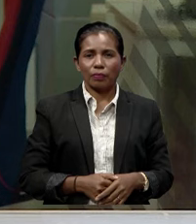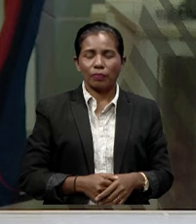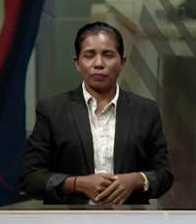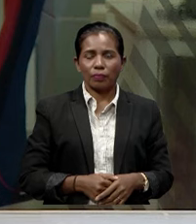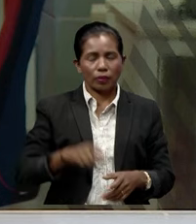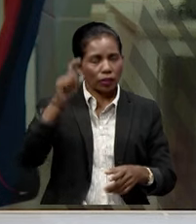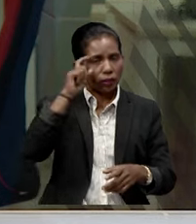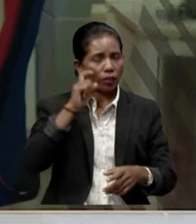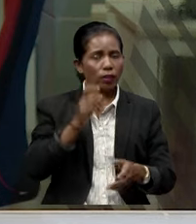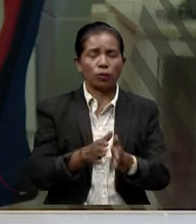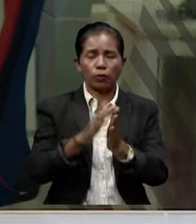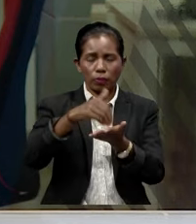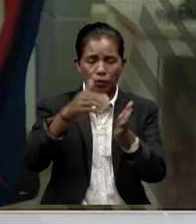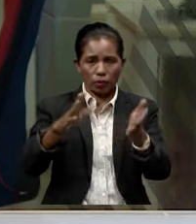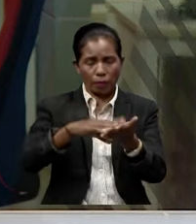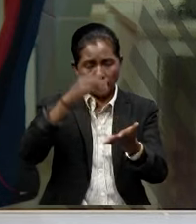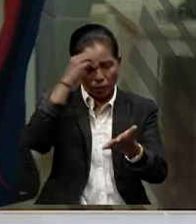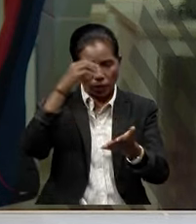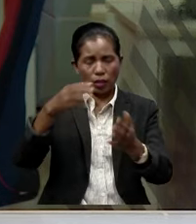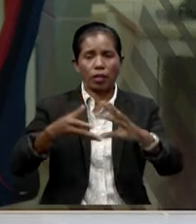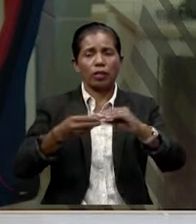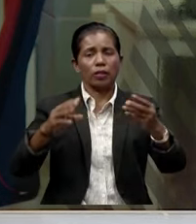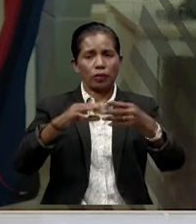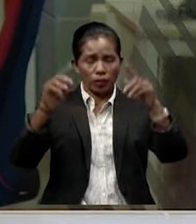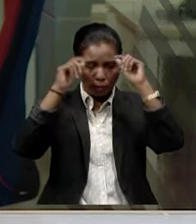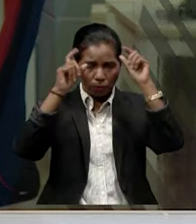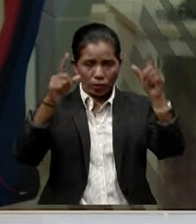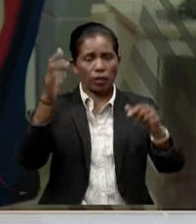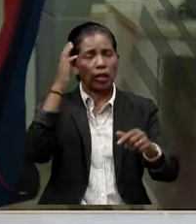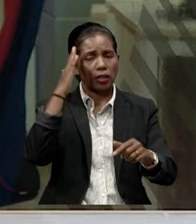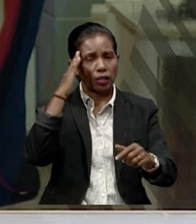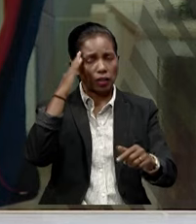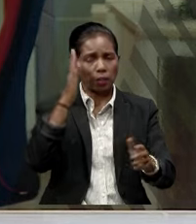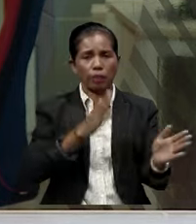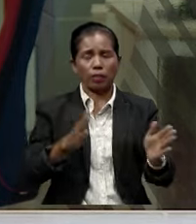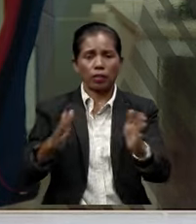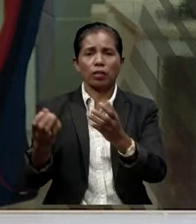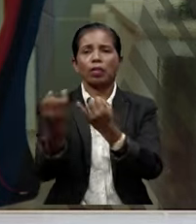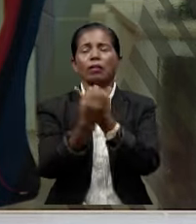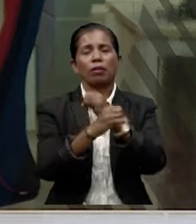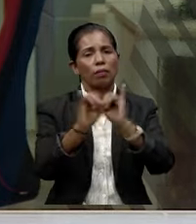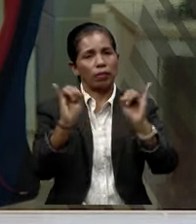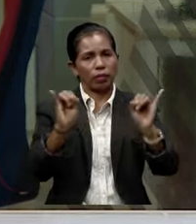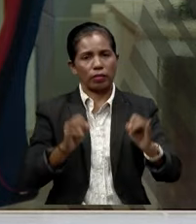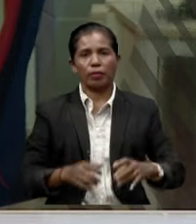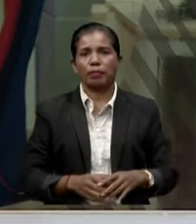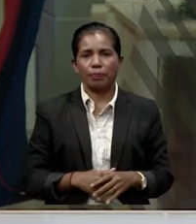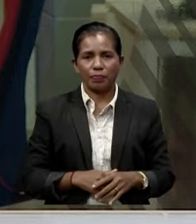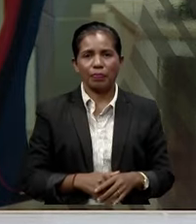Chana na Rússia, estudante Sirato, aprende a história passada do Timor-Leste, onde já tem o processo de Uku Rasigan.